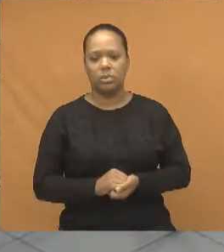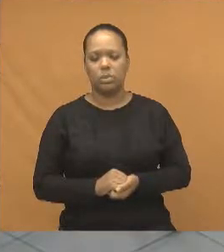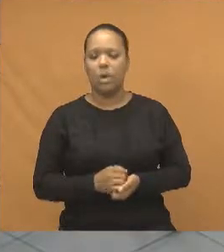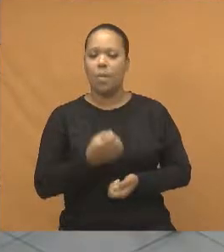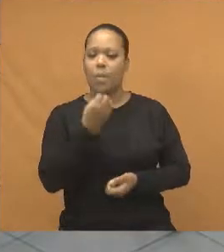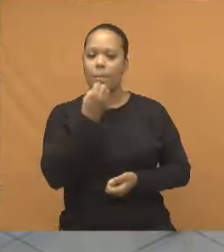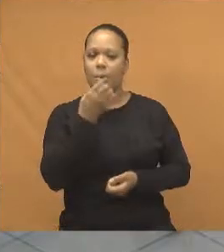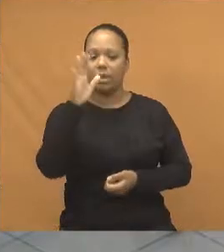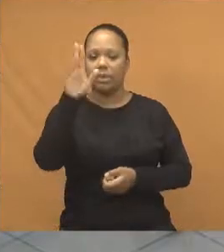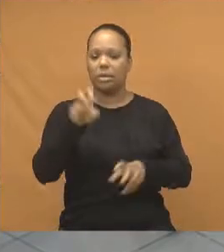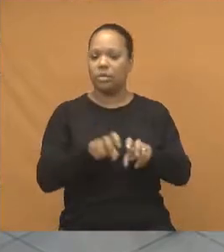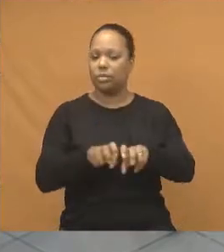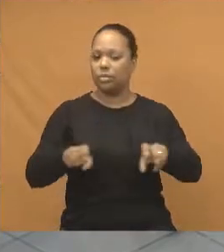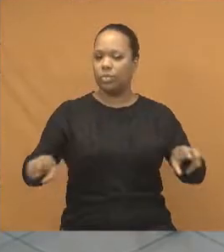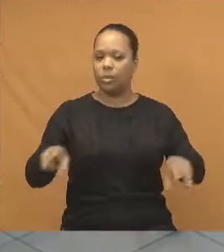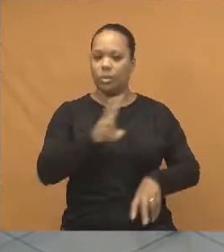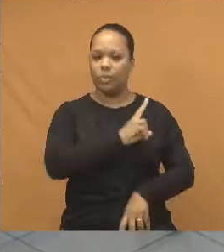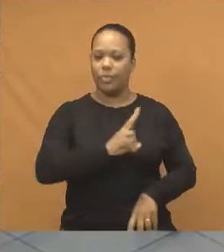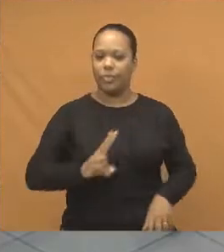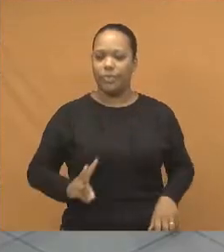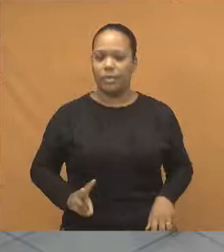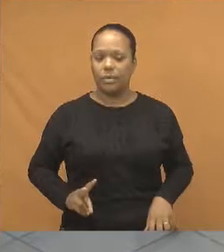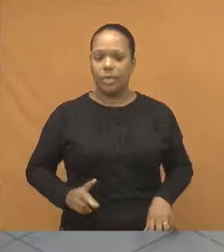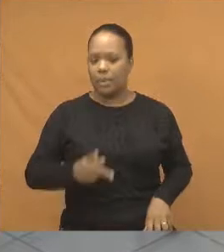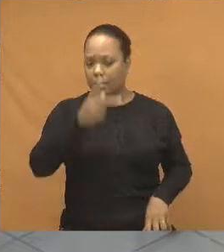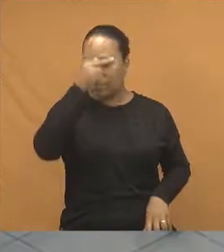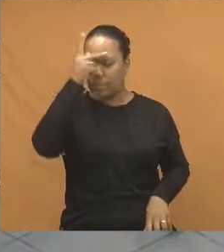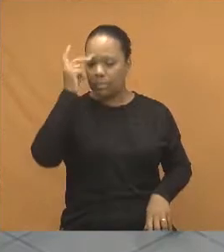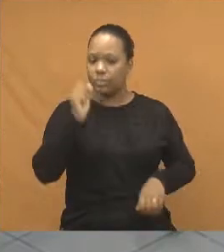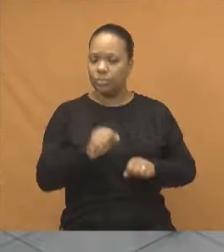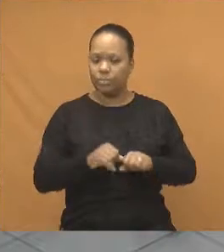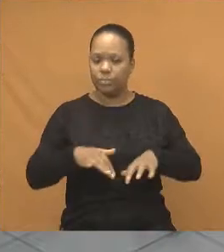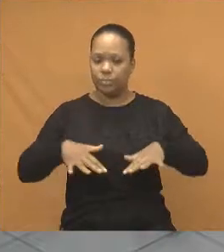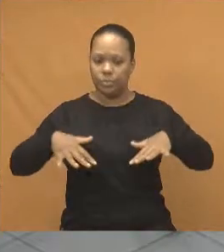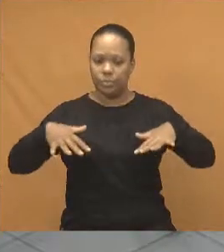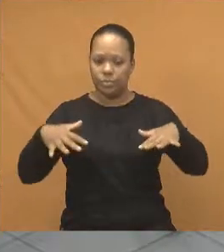Boa tarde à mesa, nobres vereadores, público aqui presente.